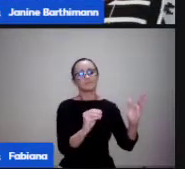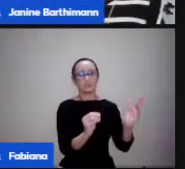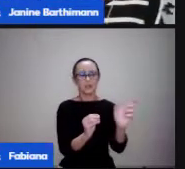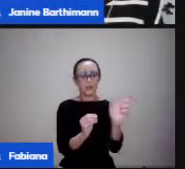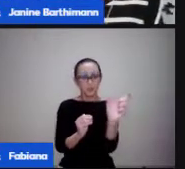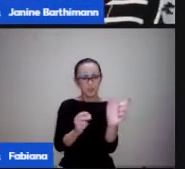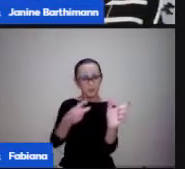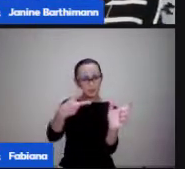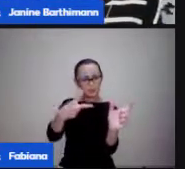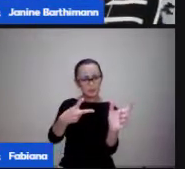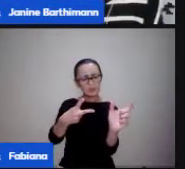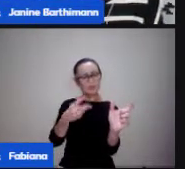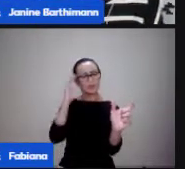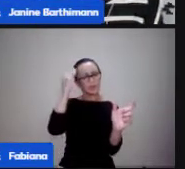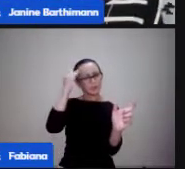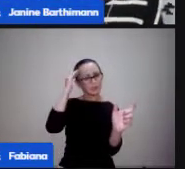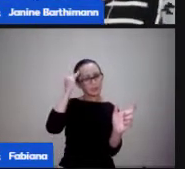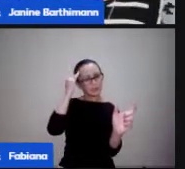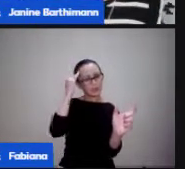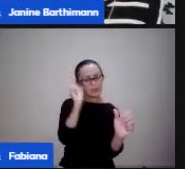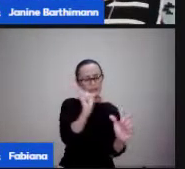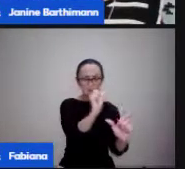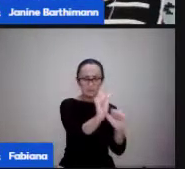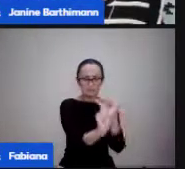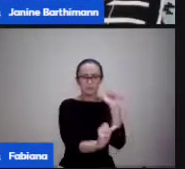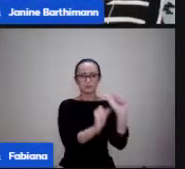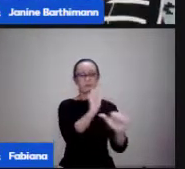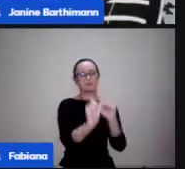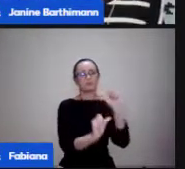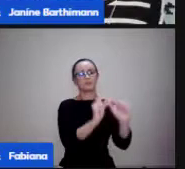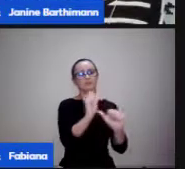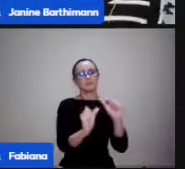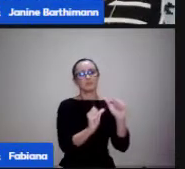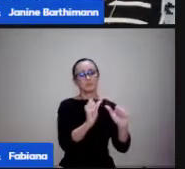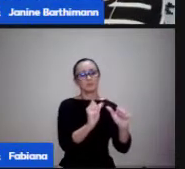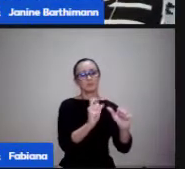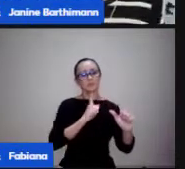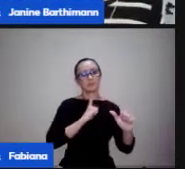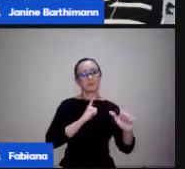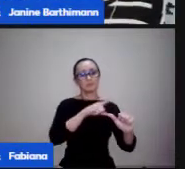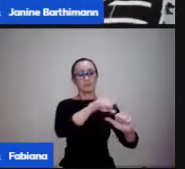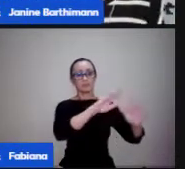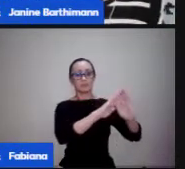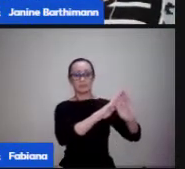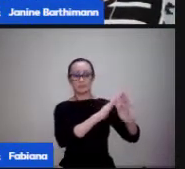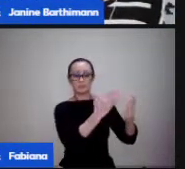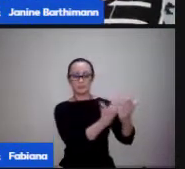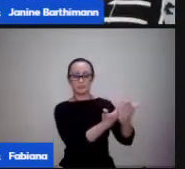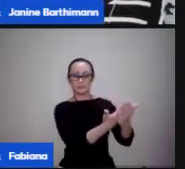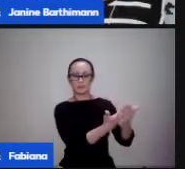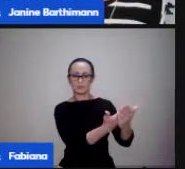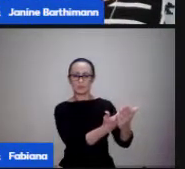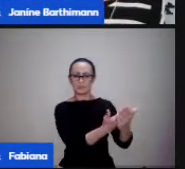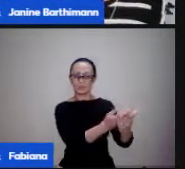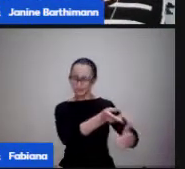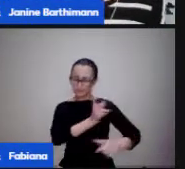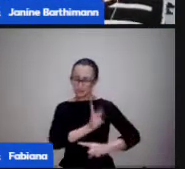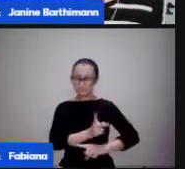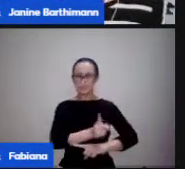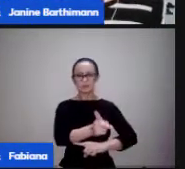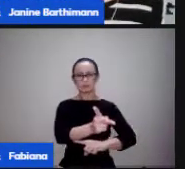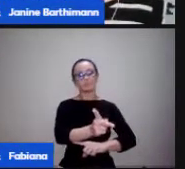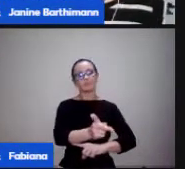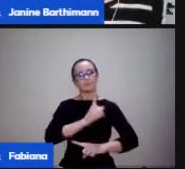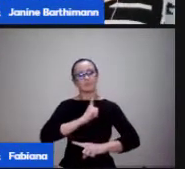as transformações em que a escola permanece. Essas transformações são permanentes, né? Então,